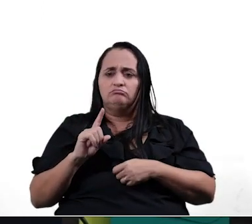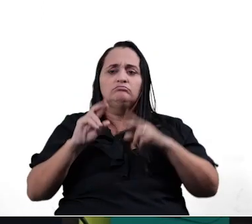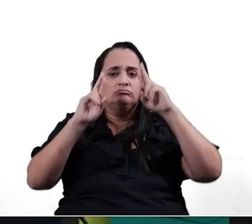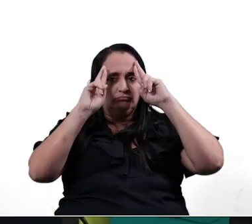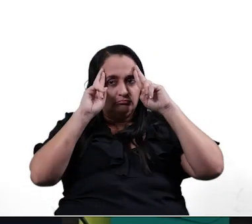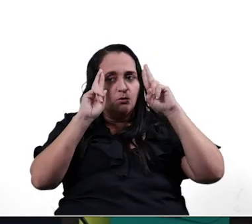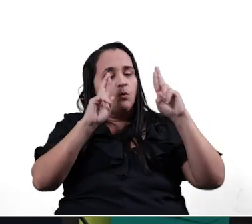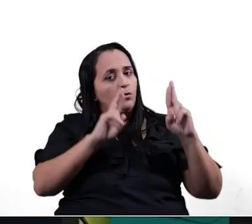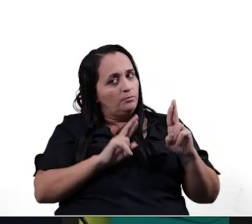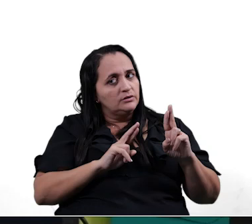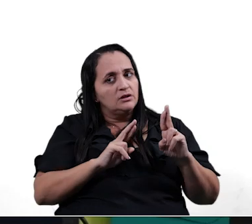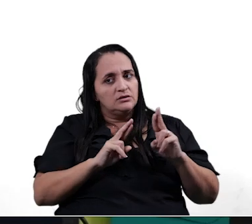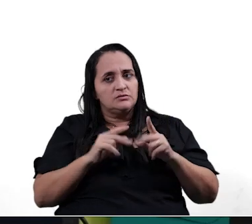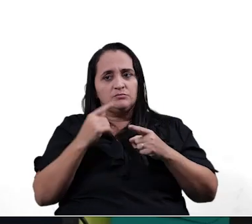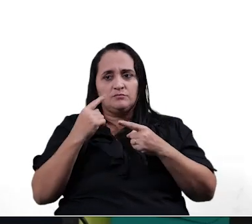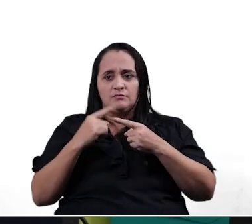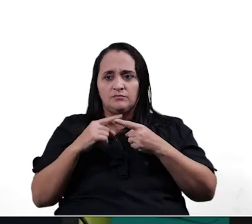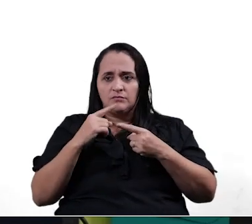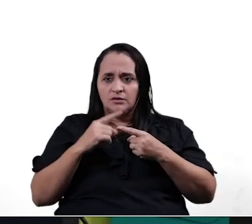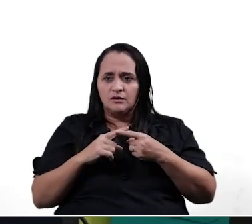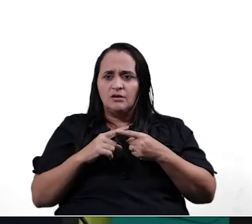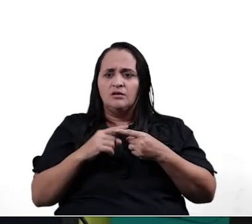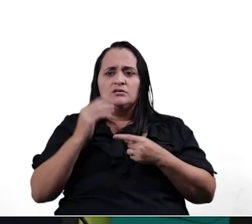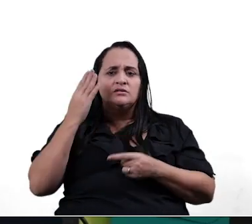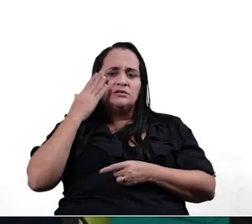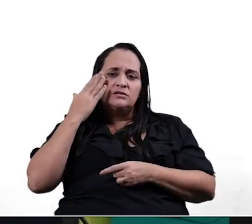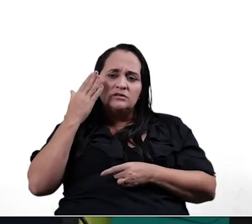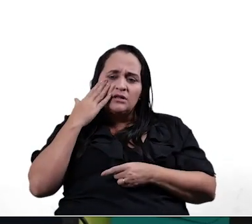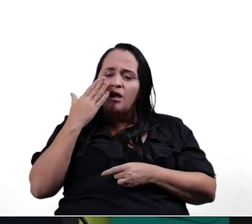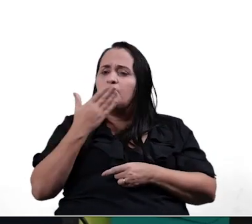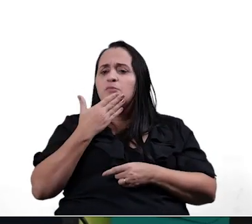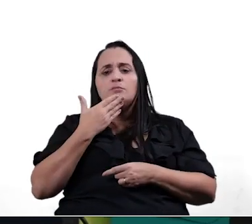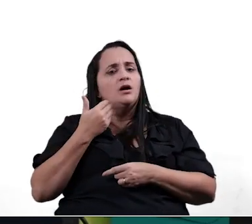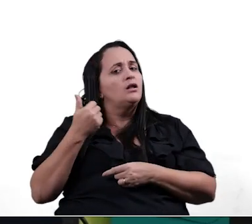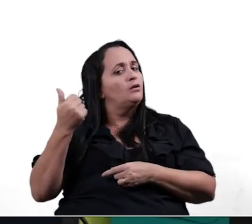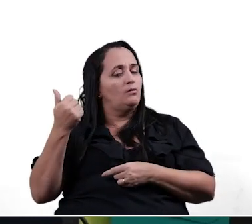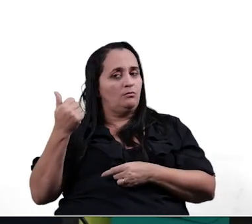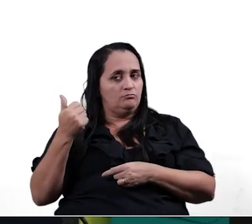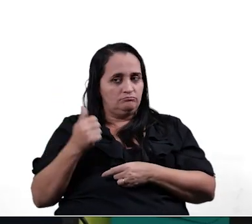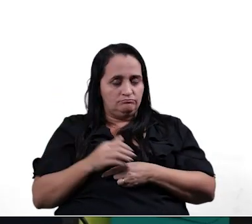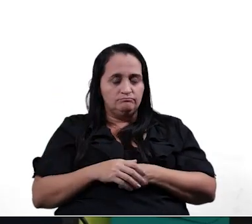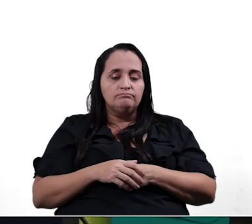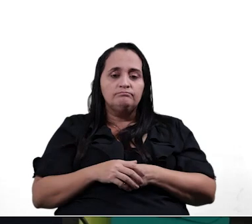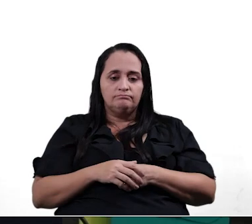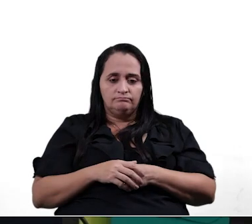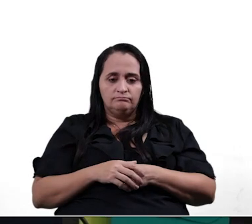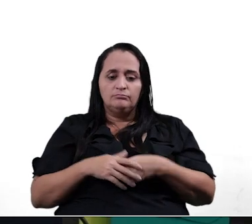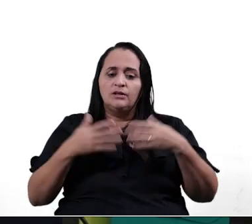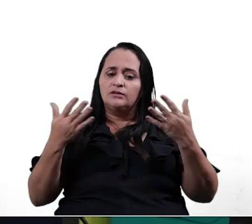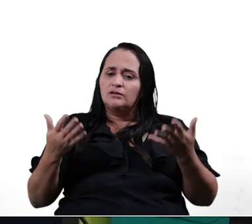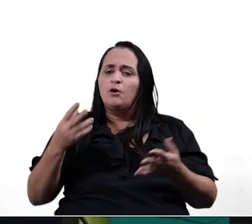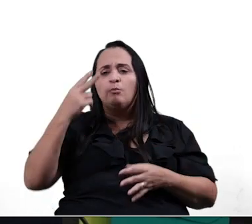obedeça, porque os adultos que amam a gente sabem o melhor para nós, certo? Então, essa história